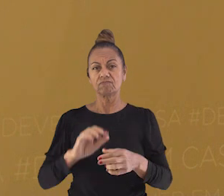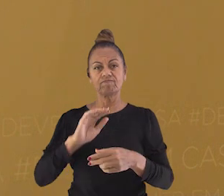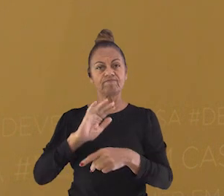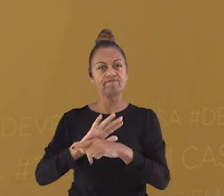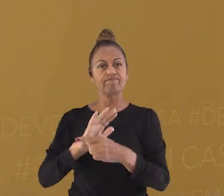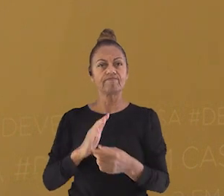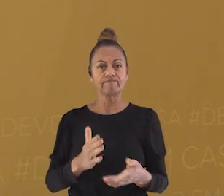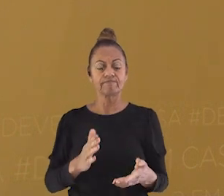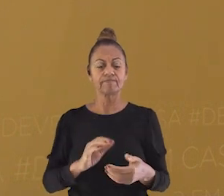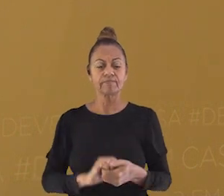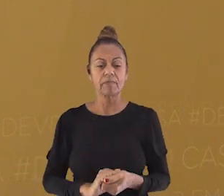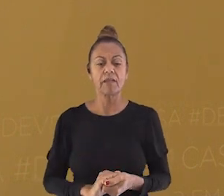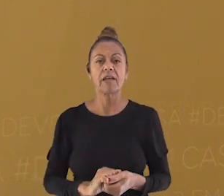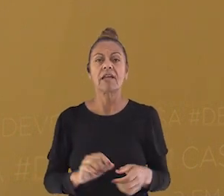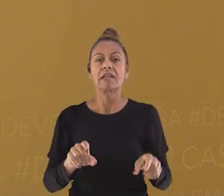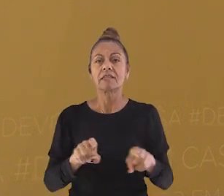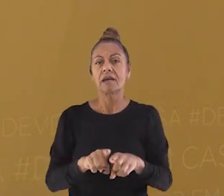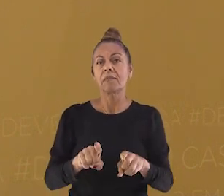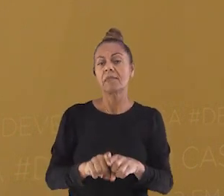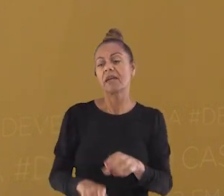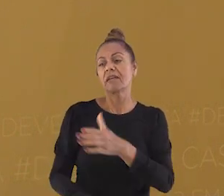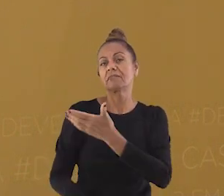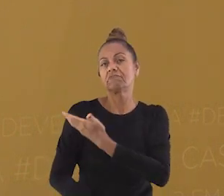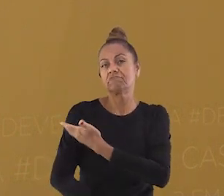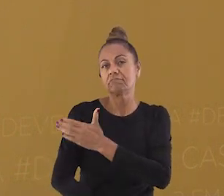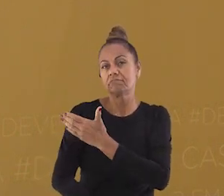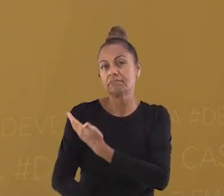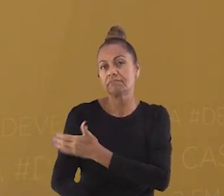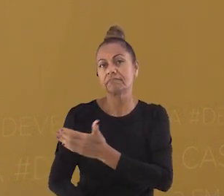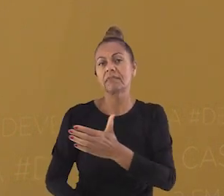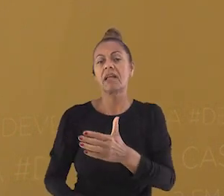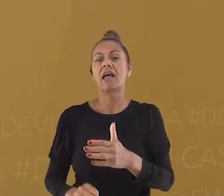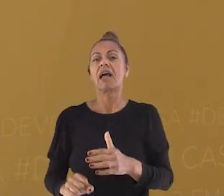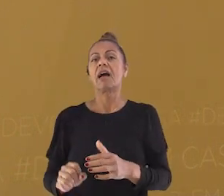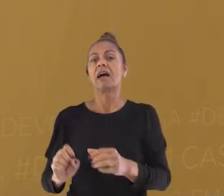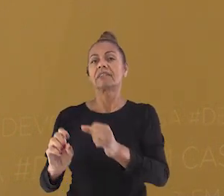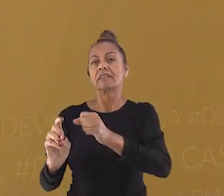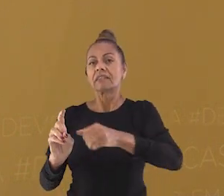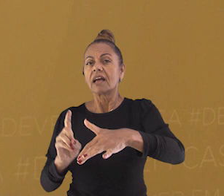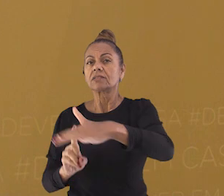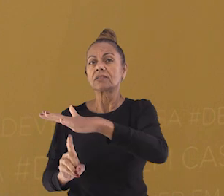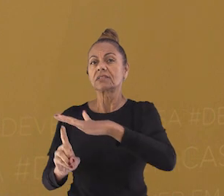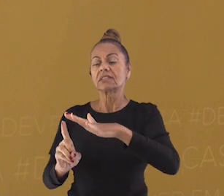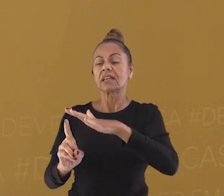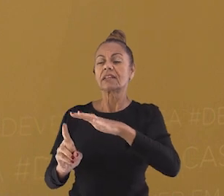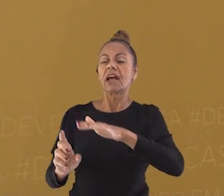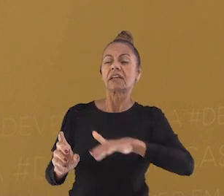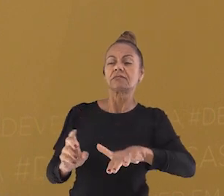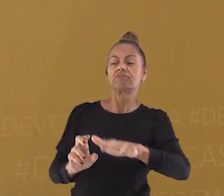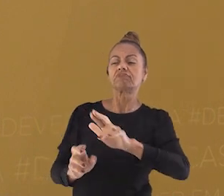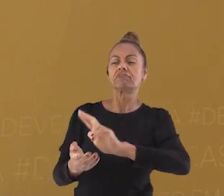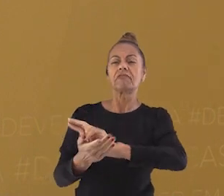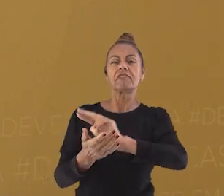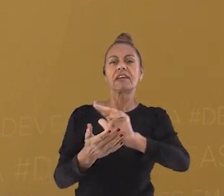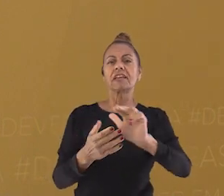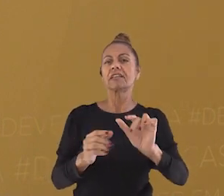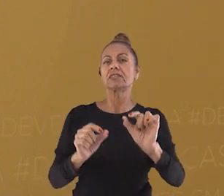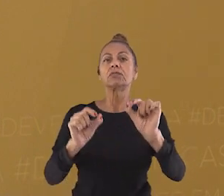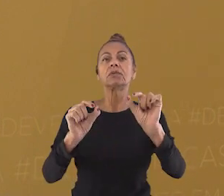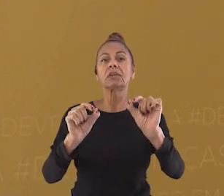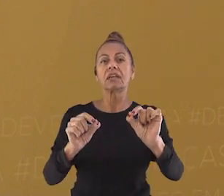de preconceito e intolerância às diferenças sociais e étnicas é o racismo, que está presente